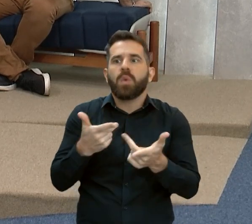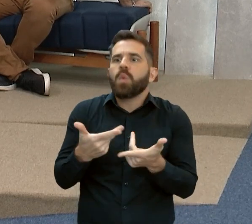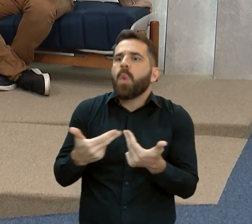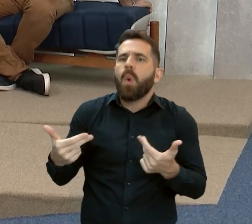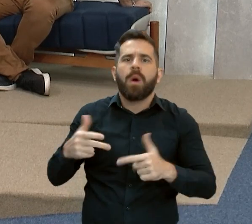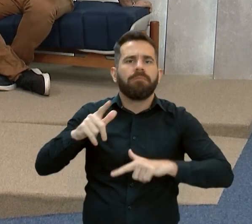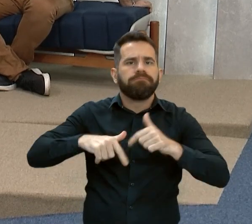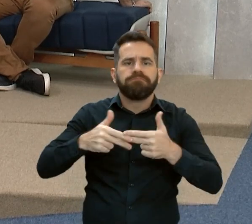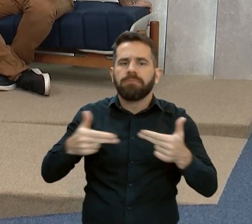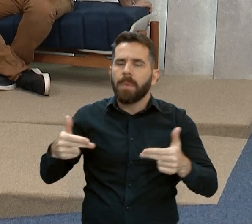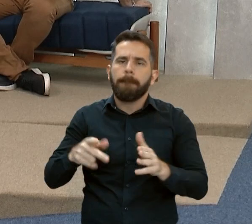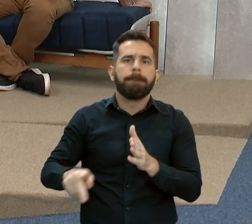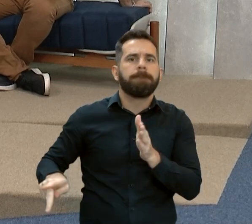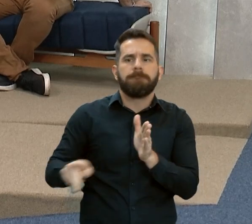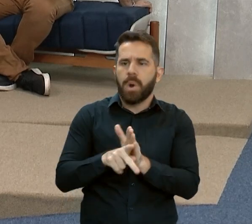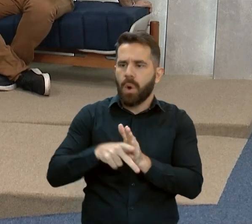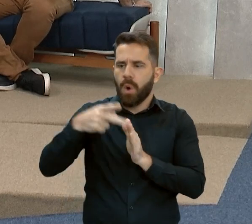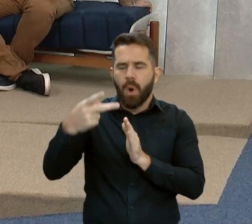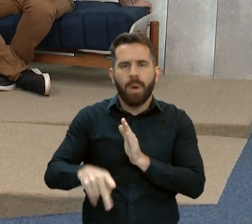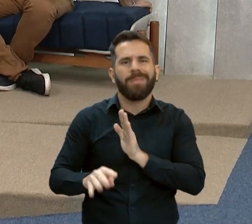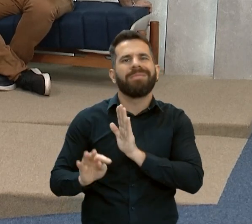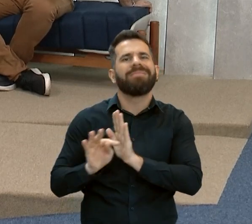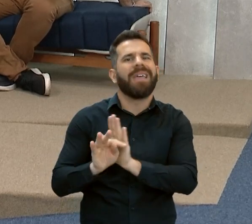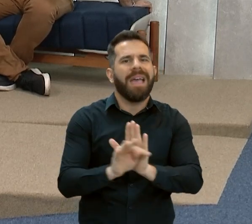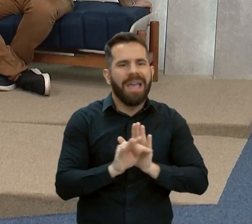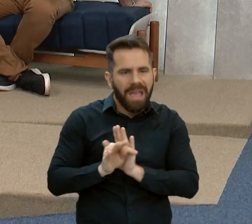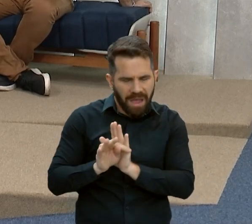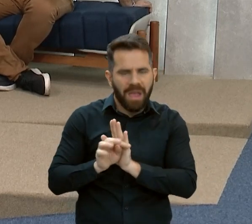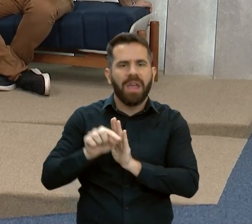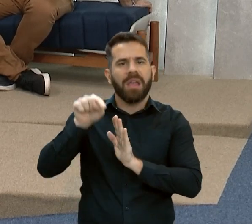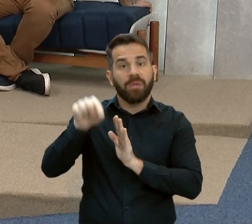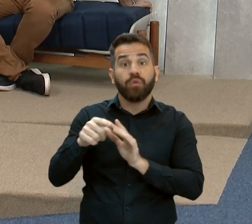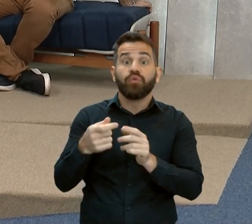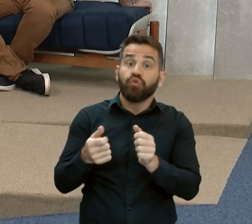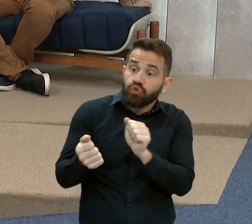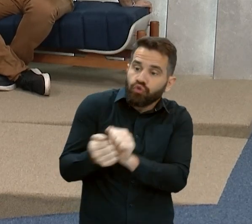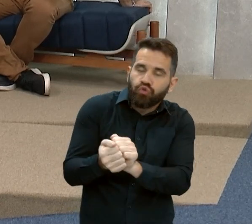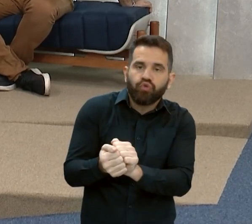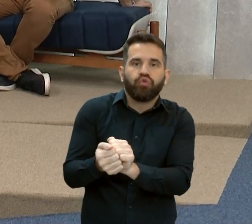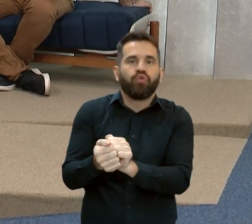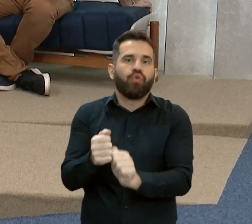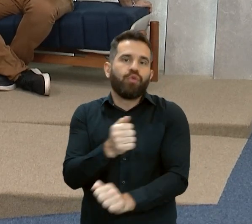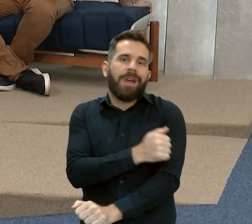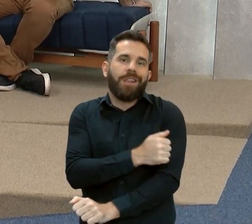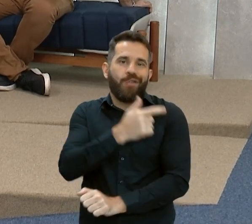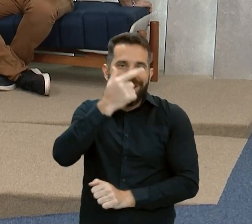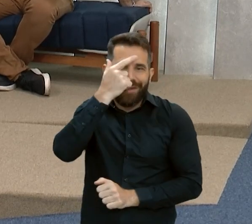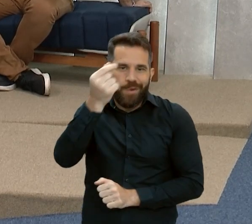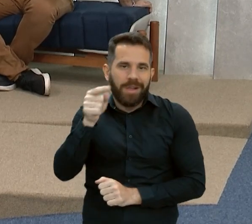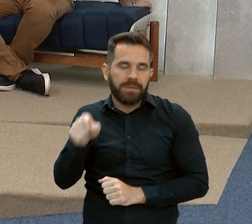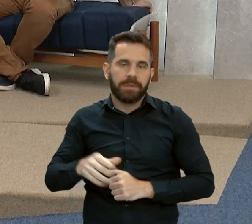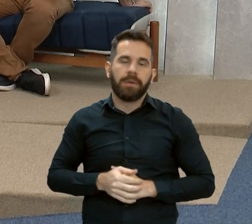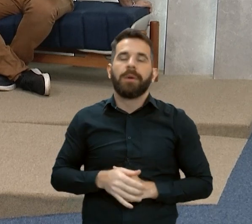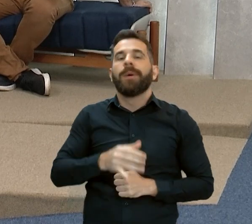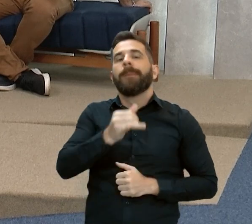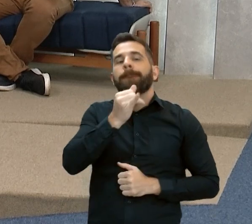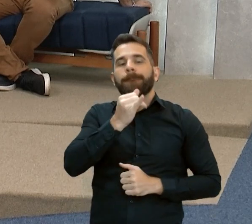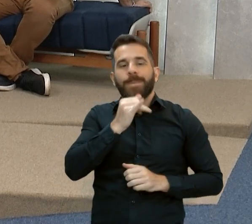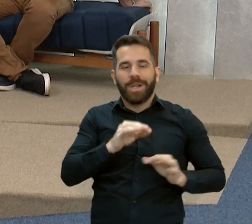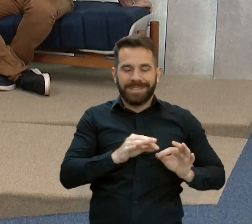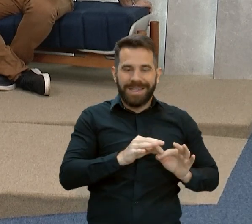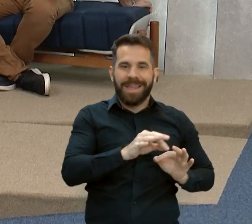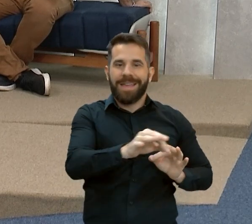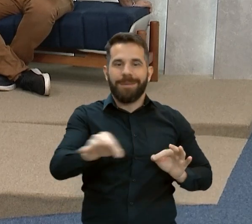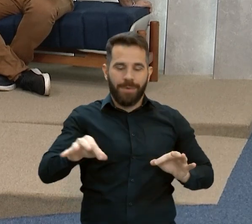Desenhos industriais de algo realmente muito interessante, né? Então a gente tem esses desenhos industriais de uma mesa interativa que foi